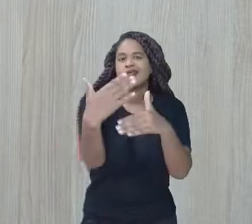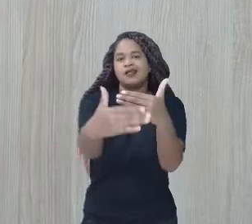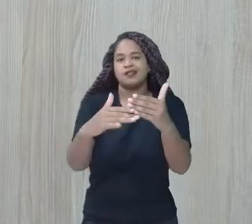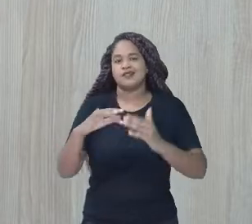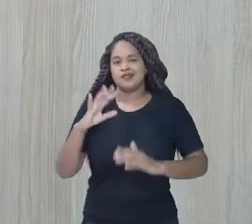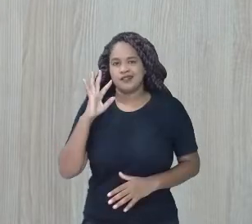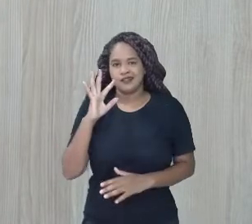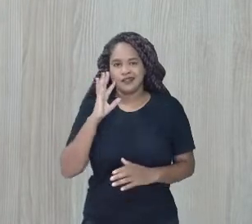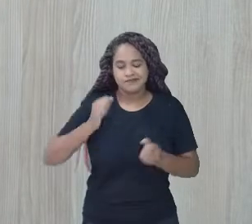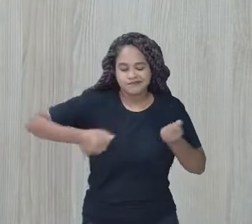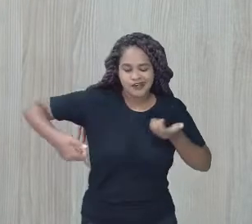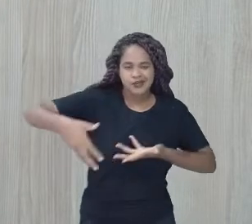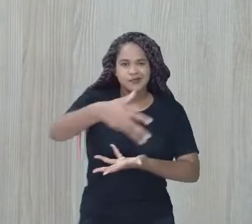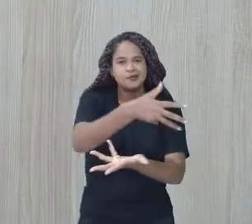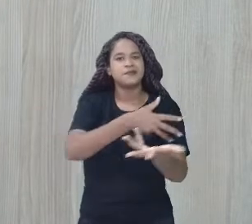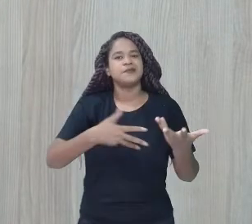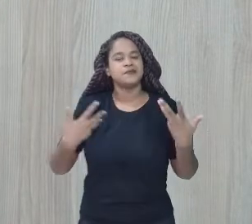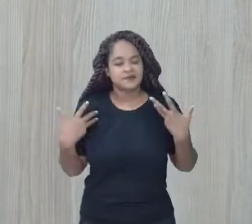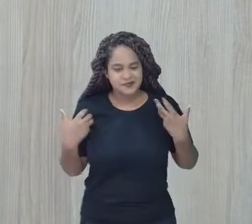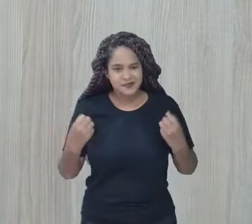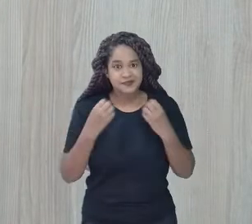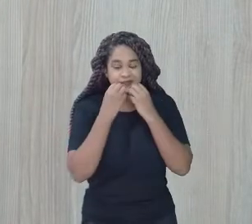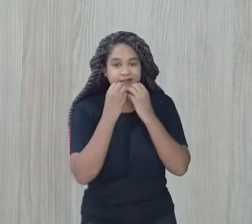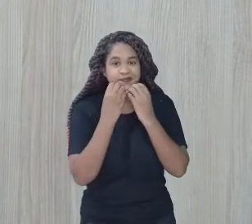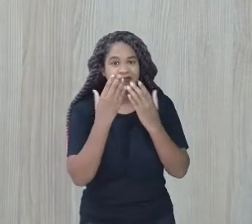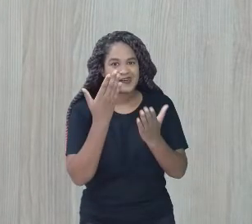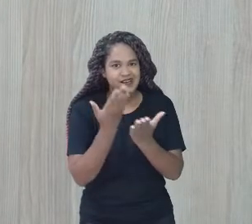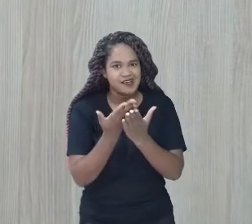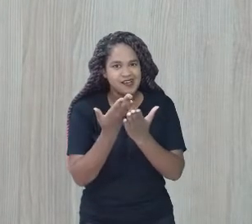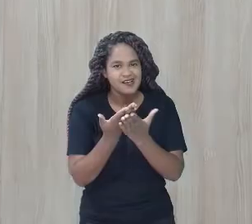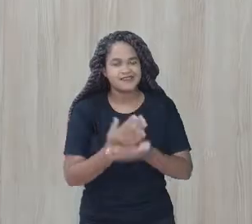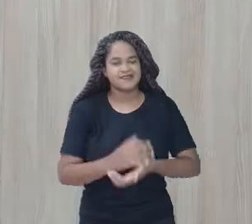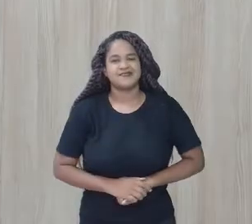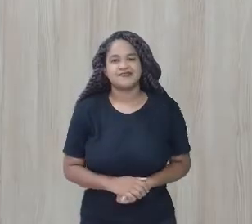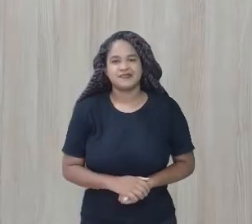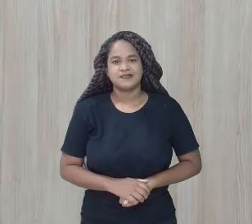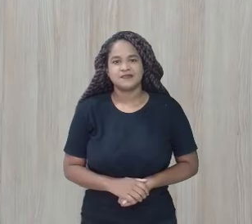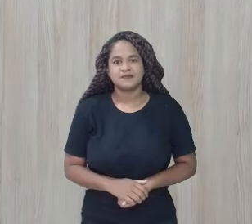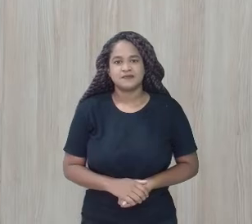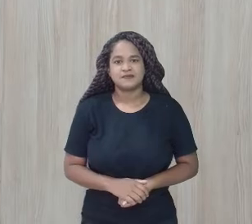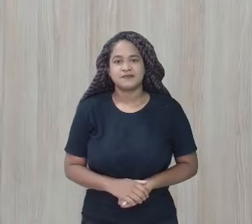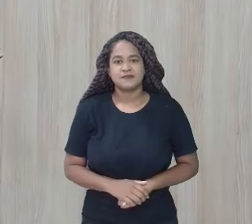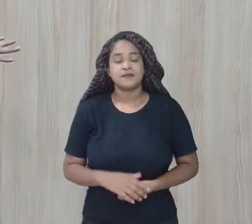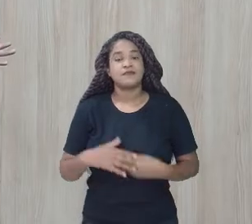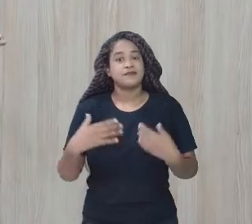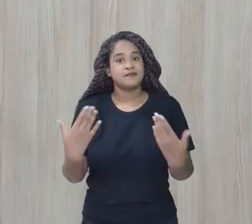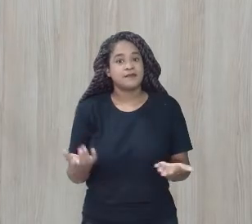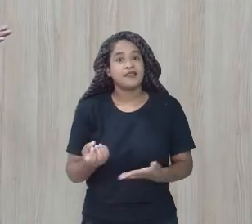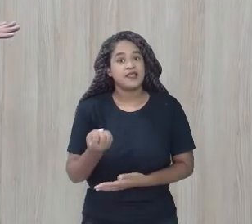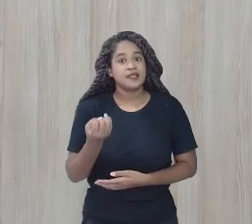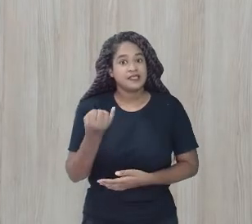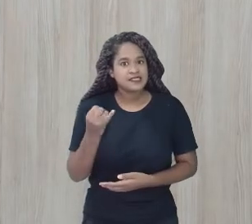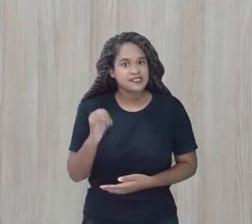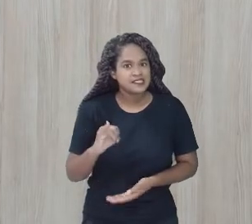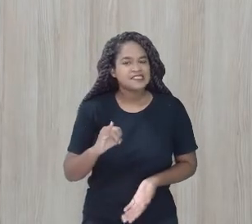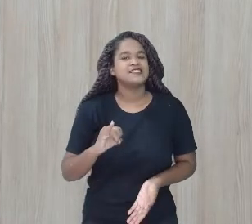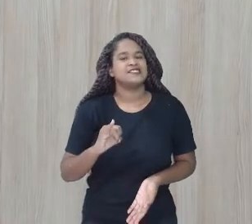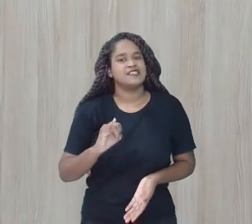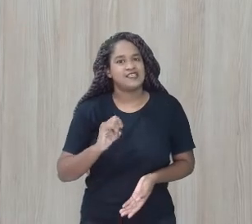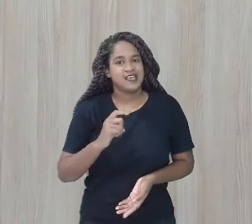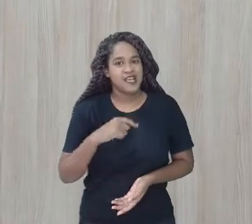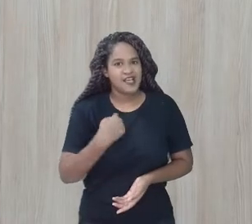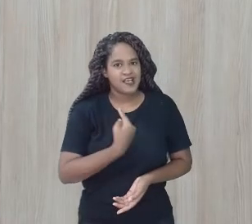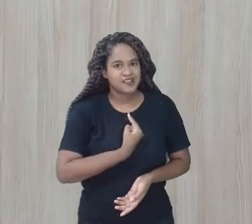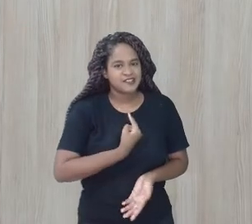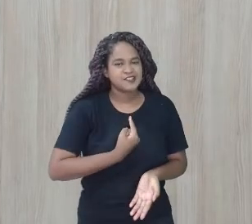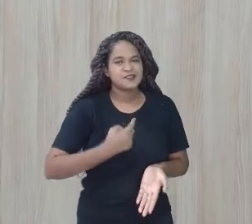aqui nessa troca. E vamos lá, boa aula para todo mundo. Olha, minha gente, se a gente passar amanhã todinha aqui nessa rasgação de seda, vai ser